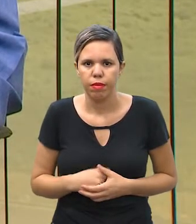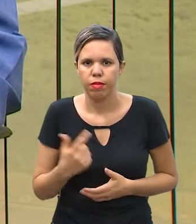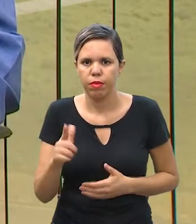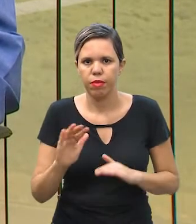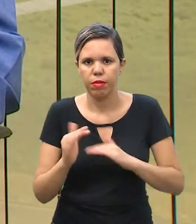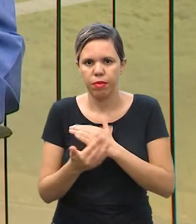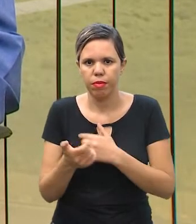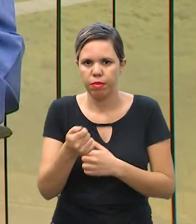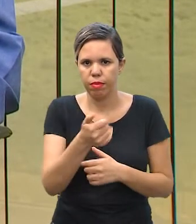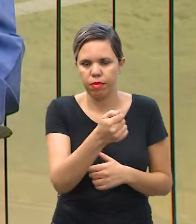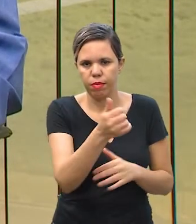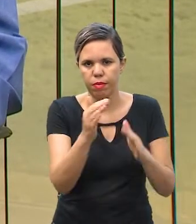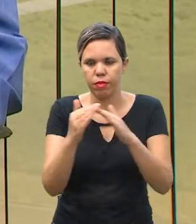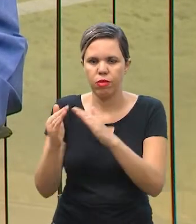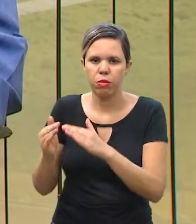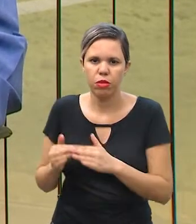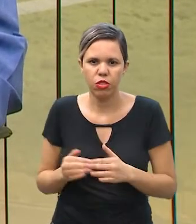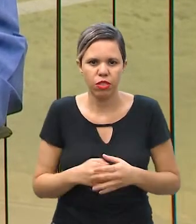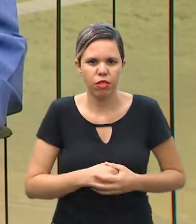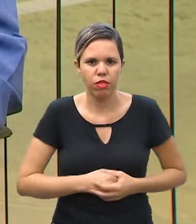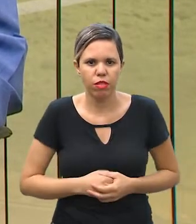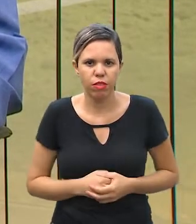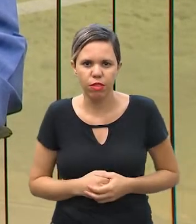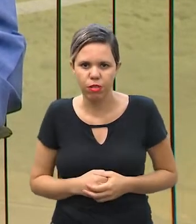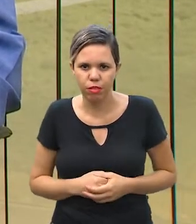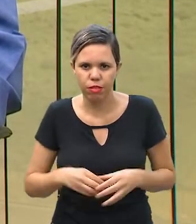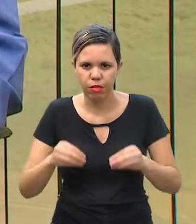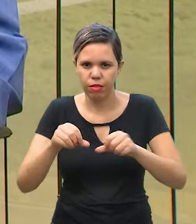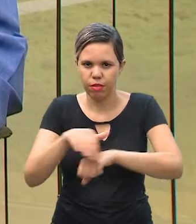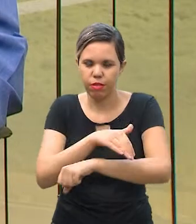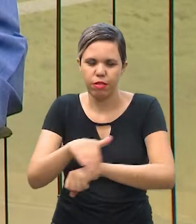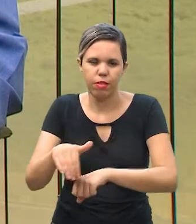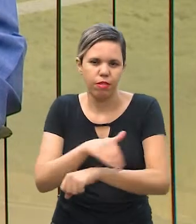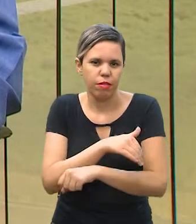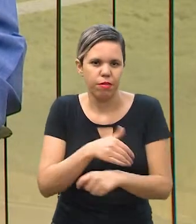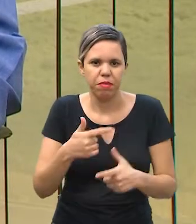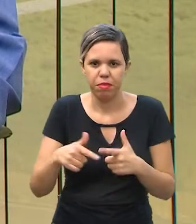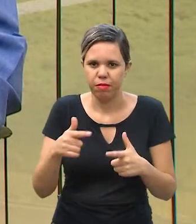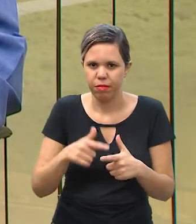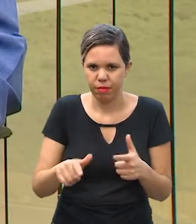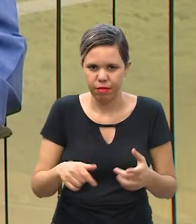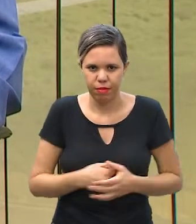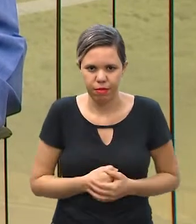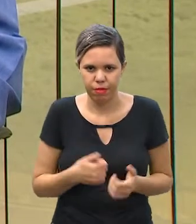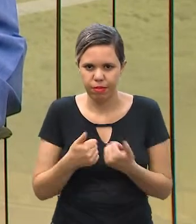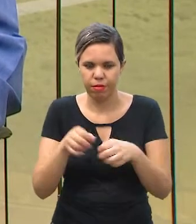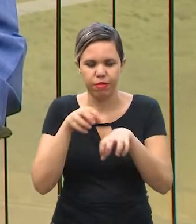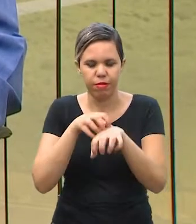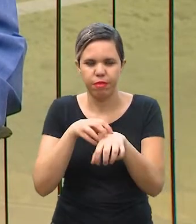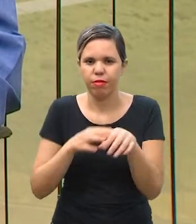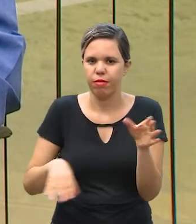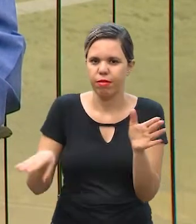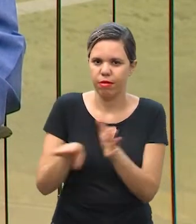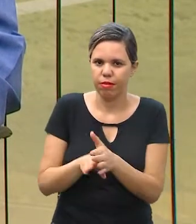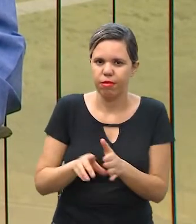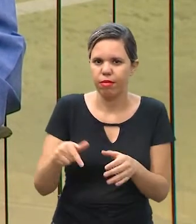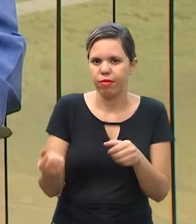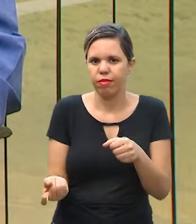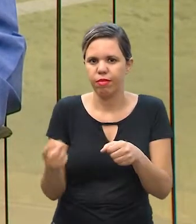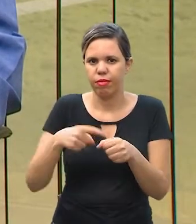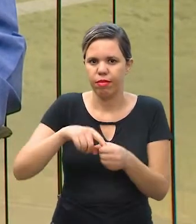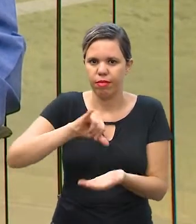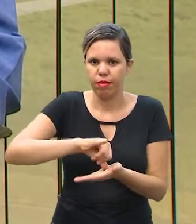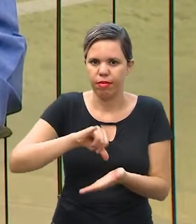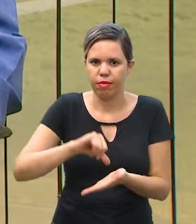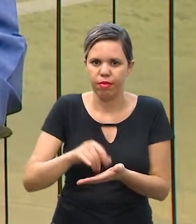os outros bairros tinham poucas casas. Então, as ruas de terra, nossa, era um problema danado. Você não imagina, os ônibus para a gente chegar, para a gente voltar